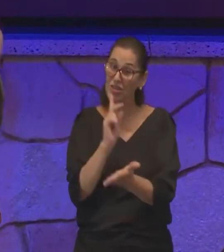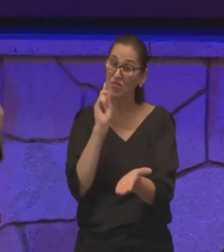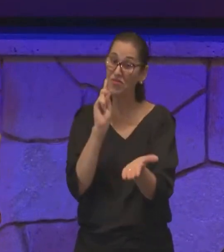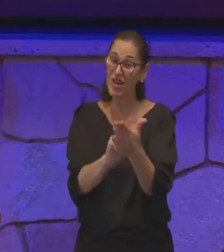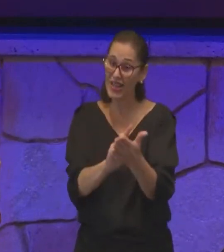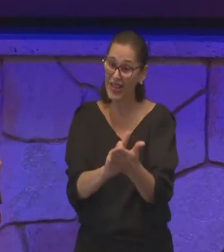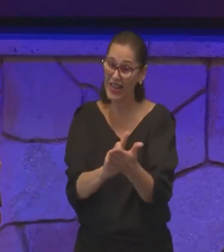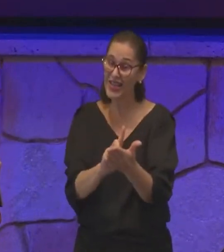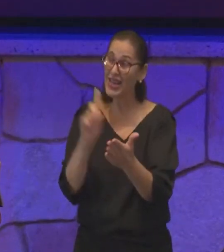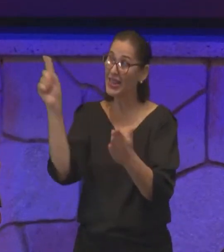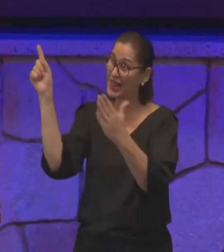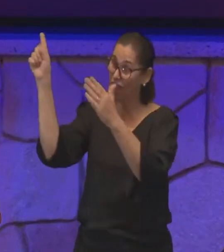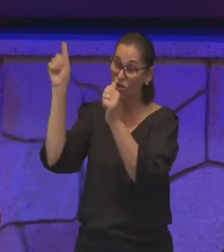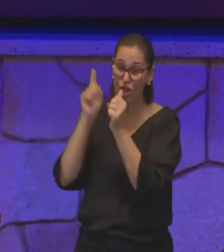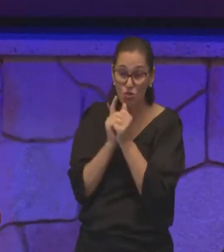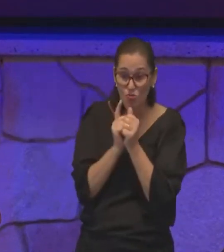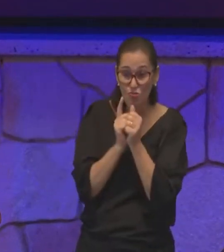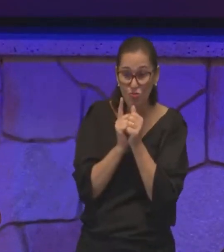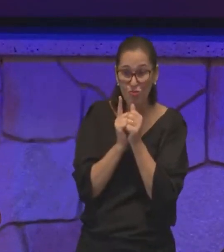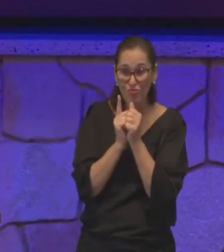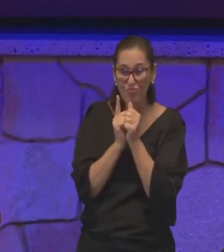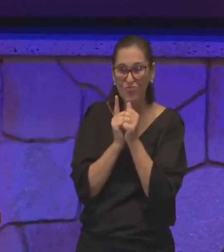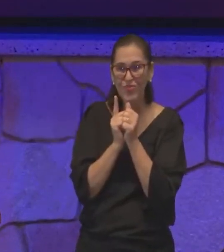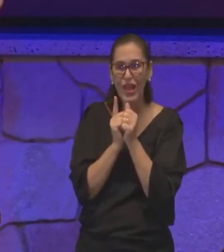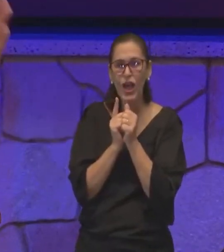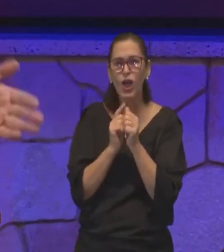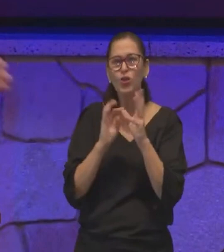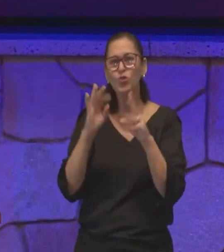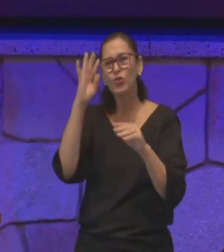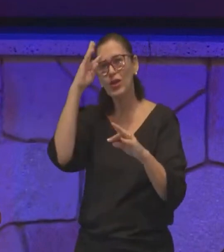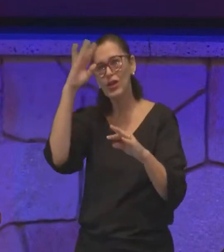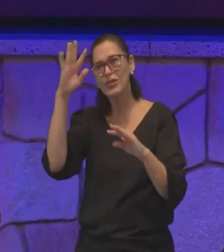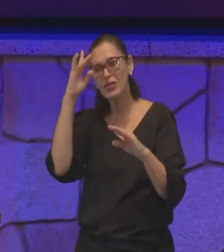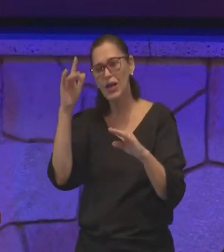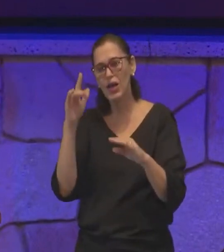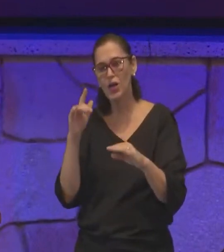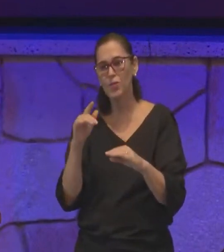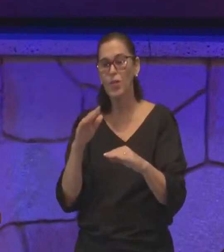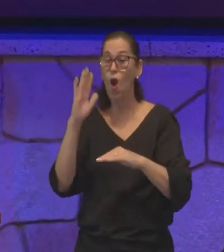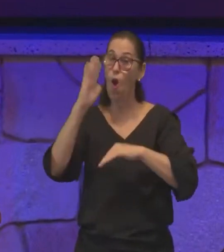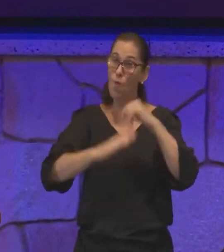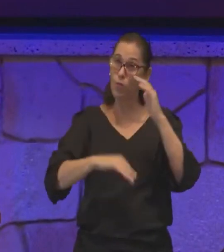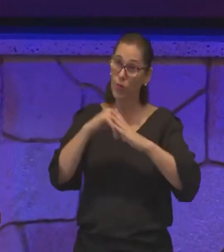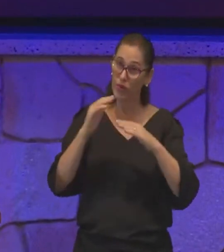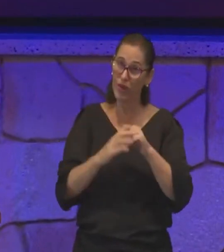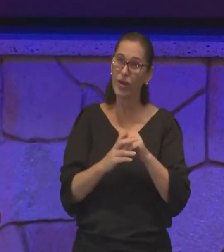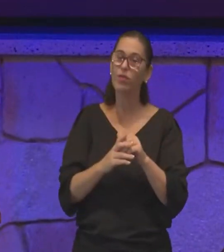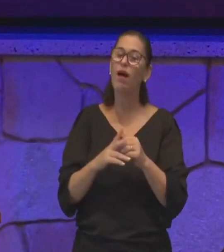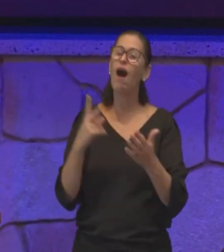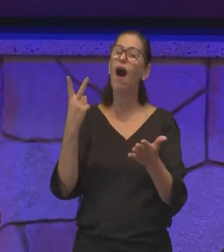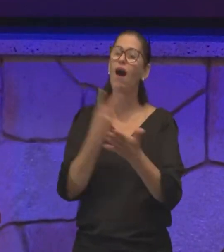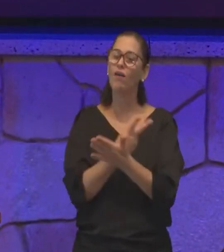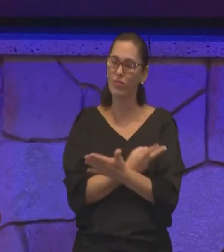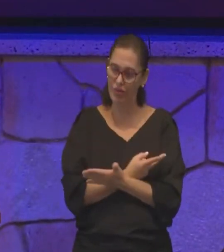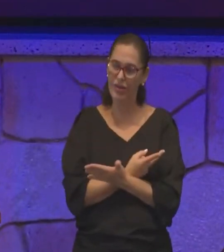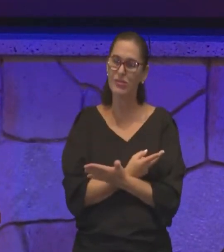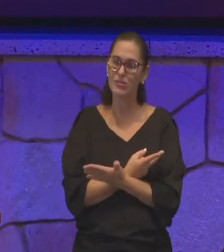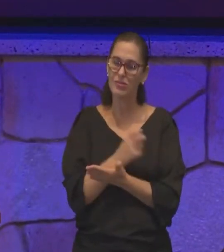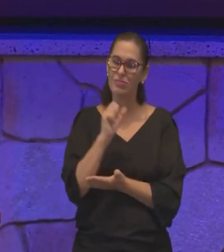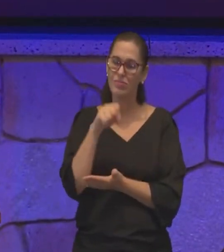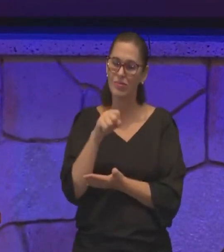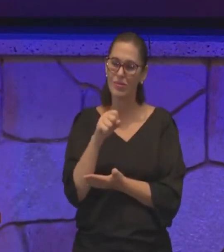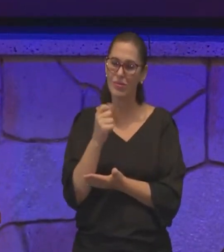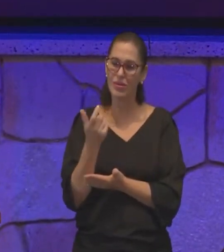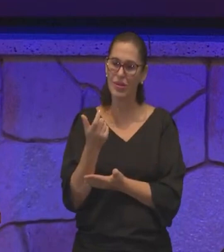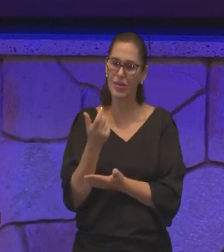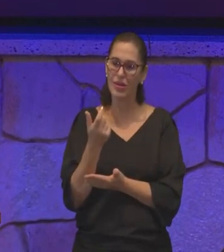Deus é mostrada para ele, e tudo aquilo que ele sonha com relação ao padeiro e o copeiro acontece, e ele fica